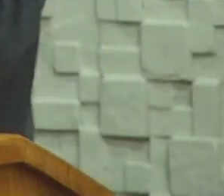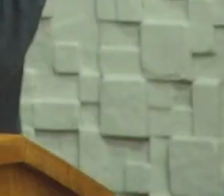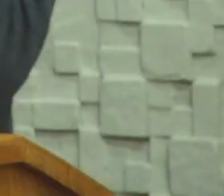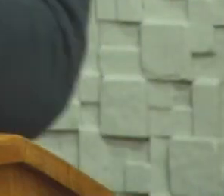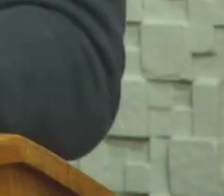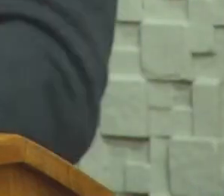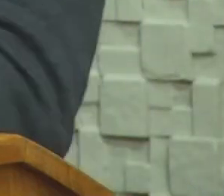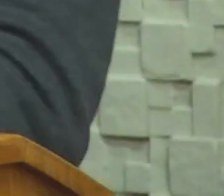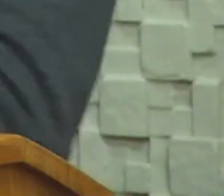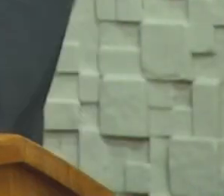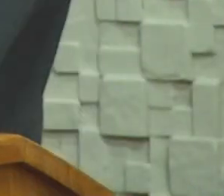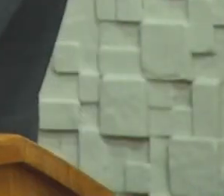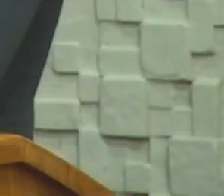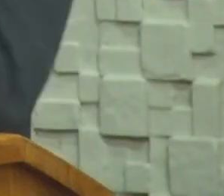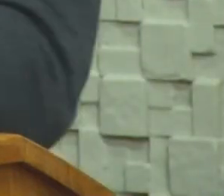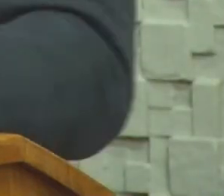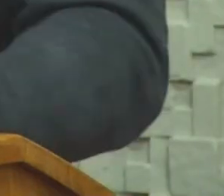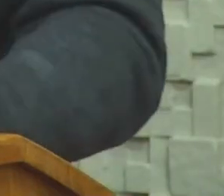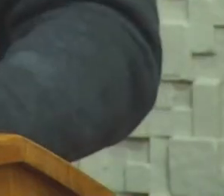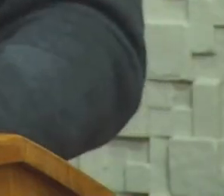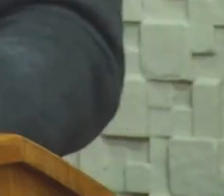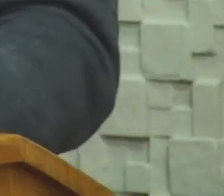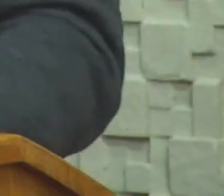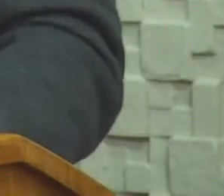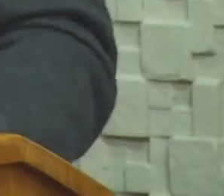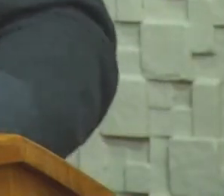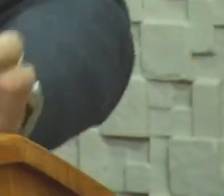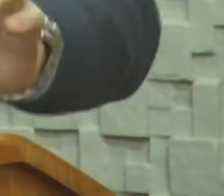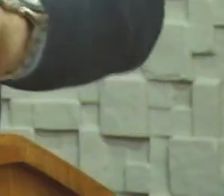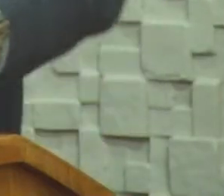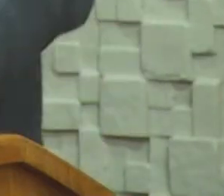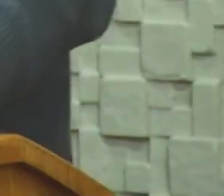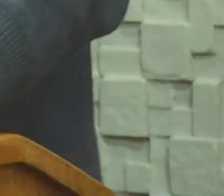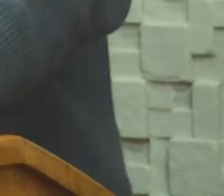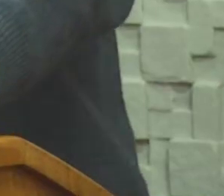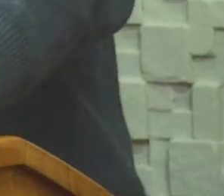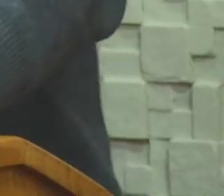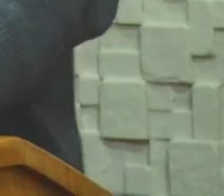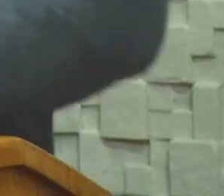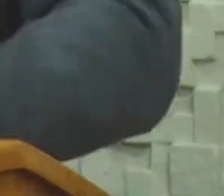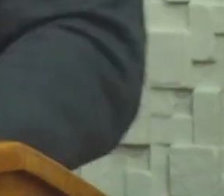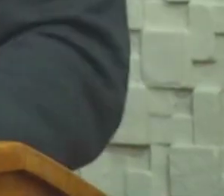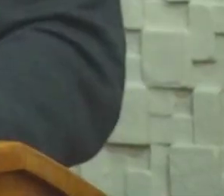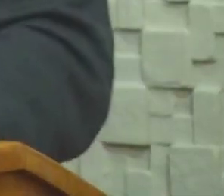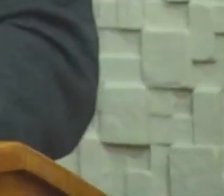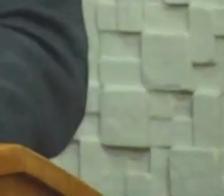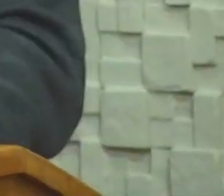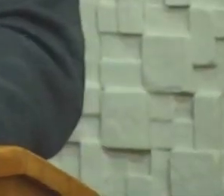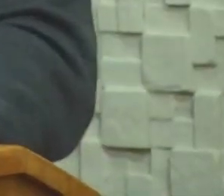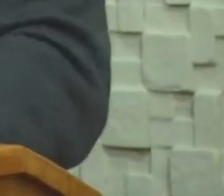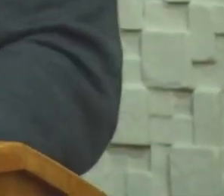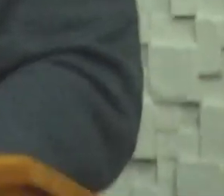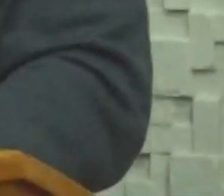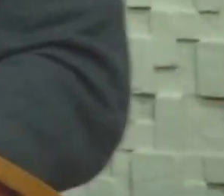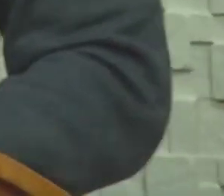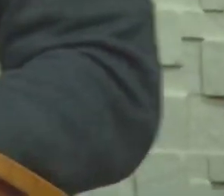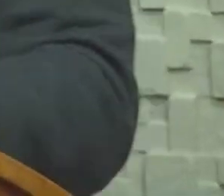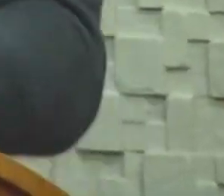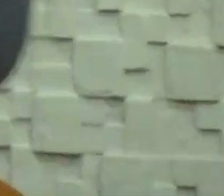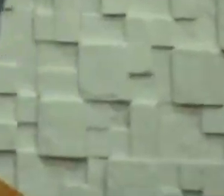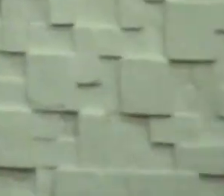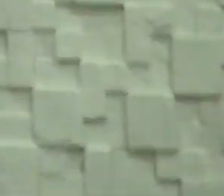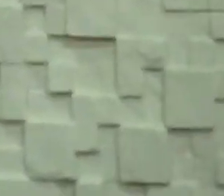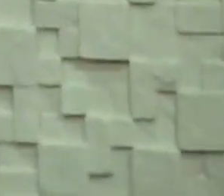caro presidente Serginho cuidando dessa sessão legislativa nesse momento meus novos colegas aqui ainda presentes quem nos